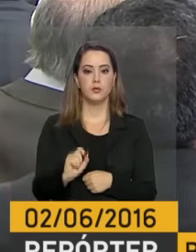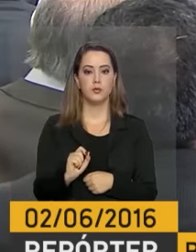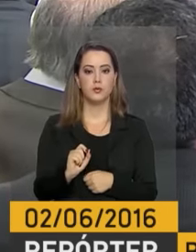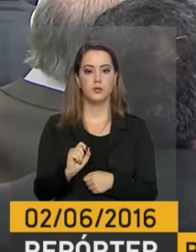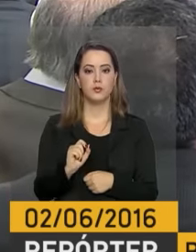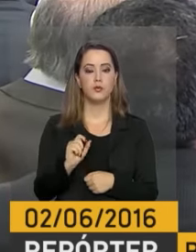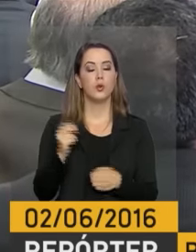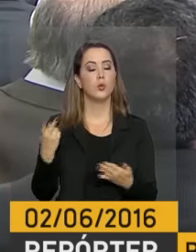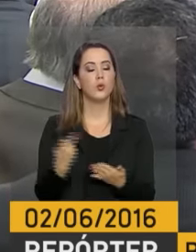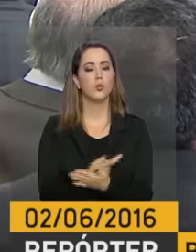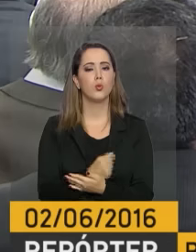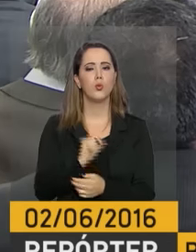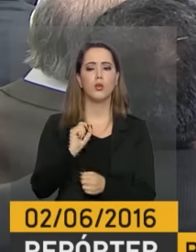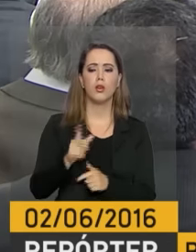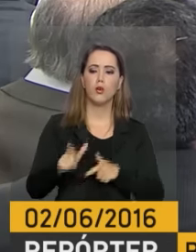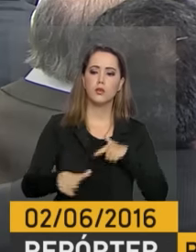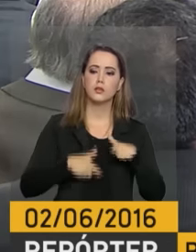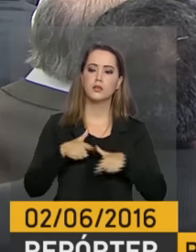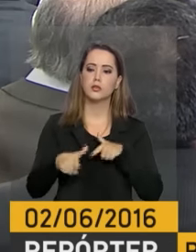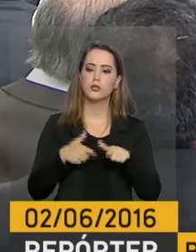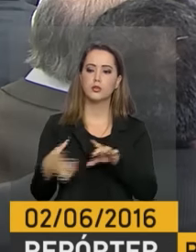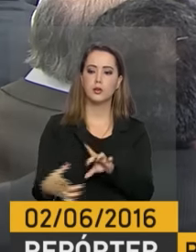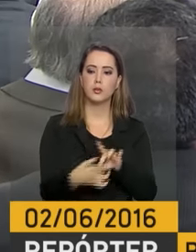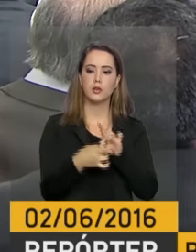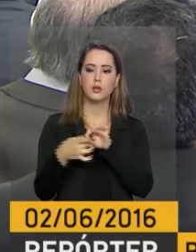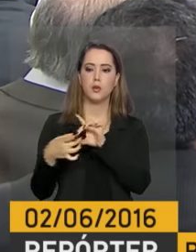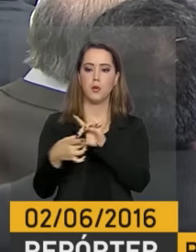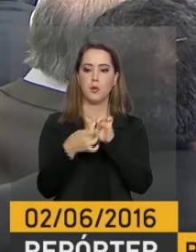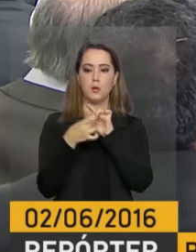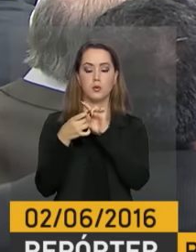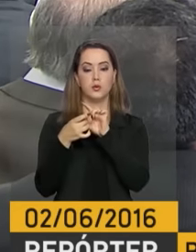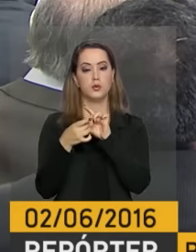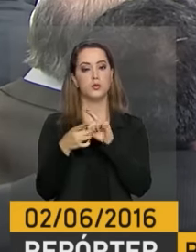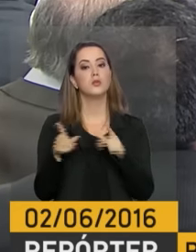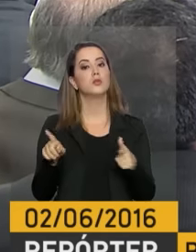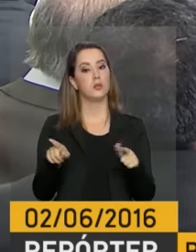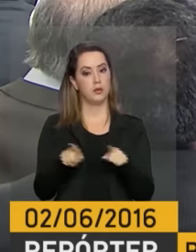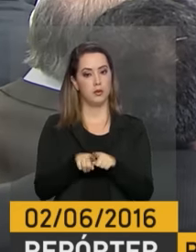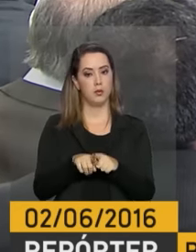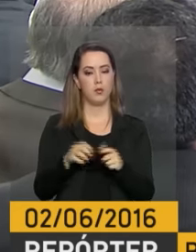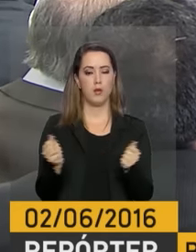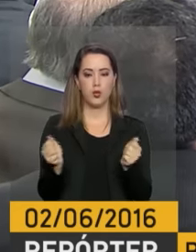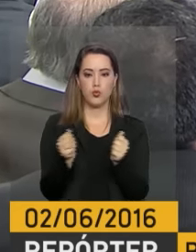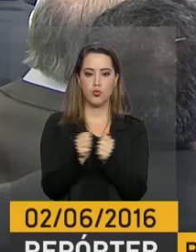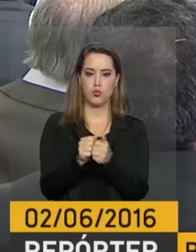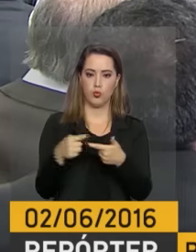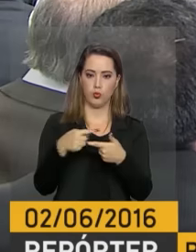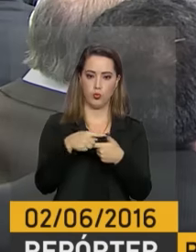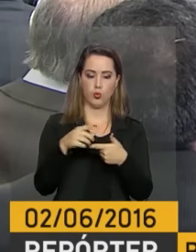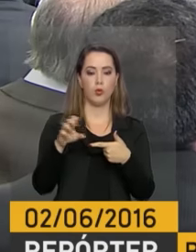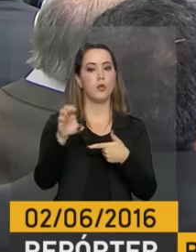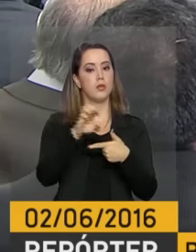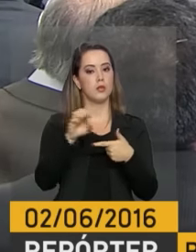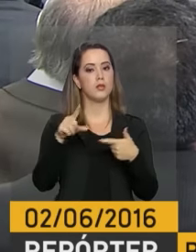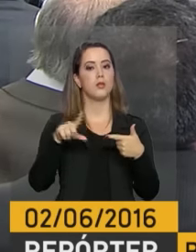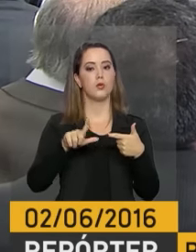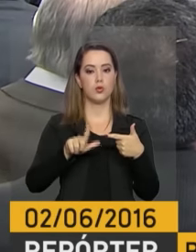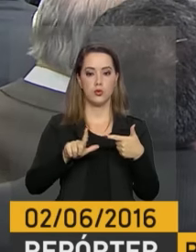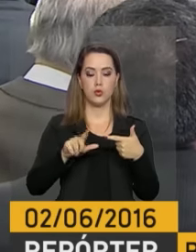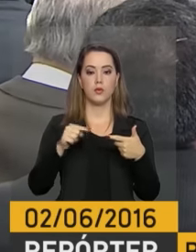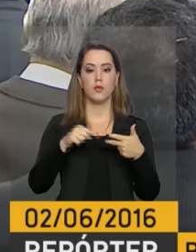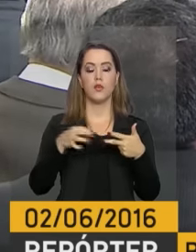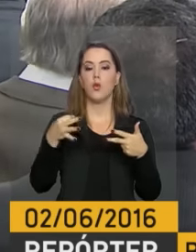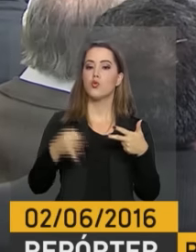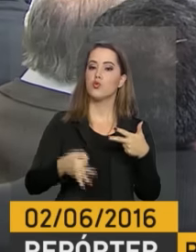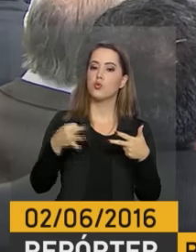da circunstância do trabalho conjunto do executivo, do legislativo e, no particular, do judiciário, cada um com as suas tarefas.